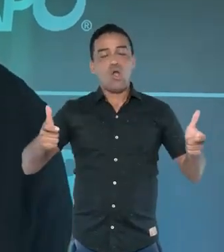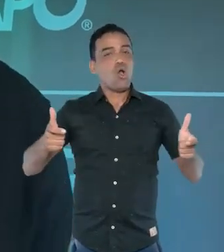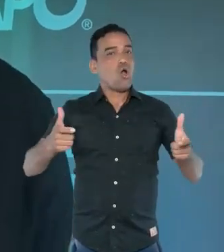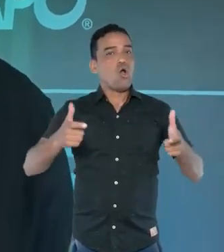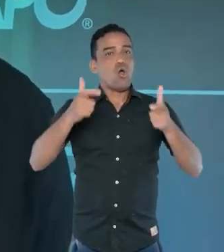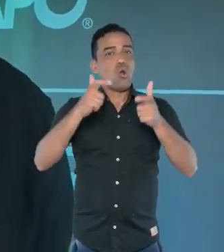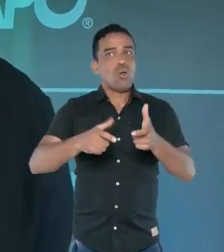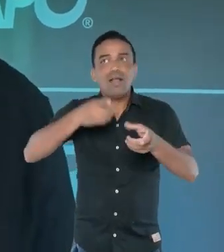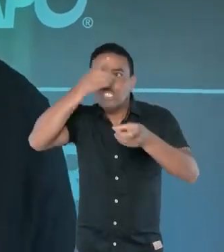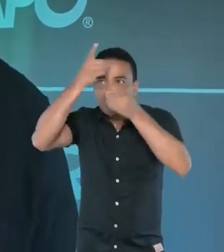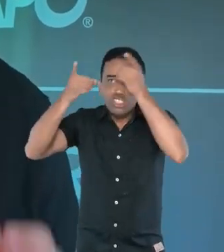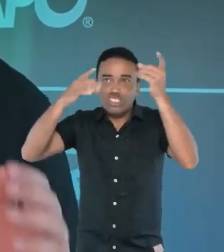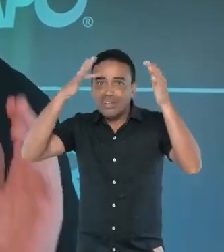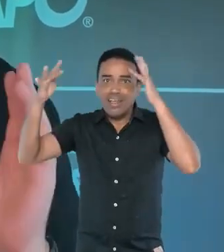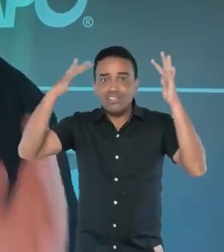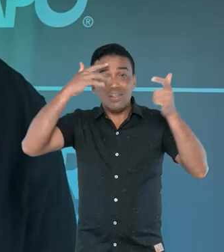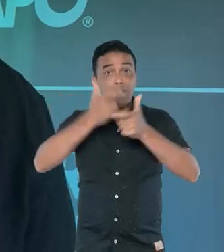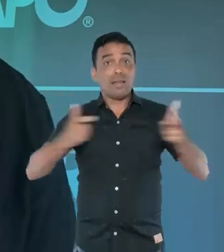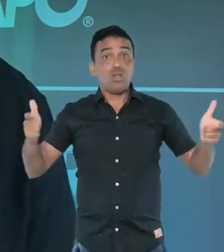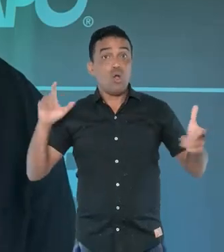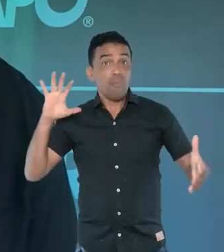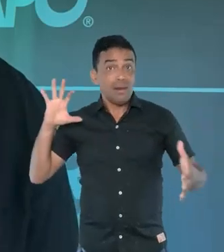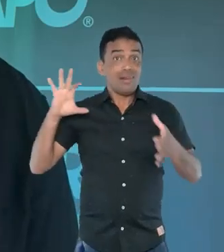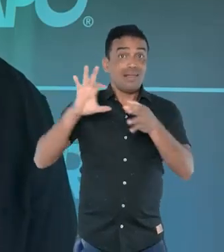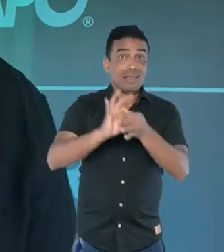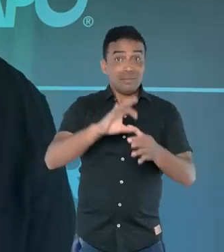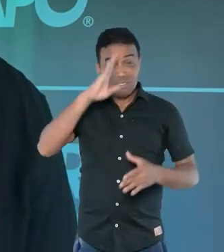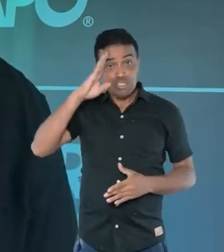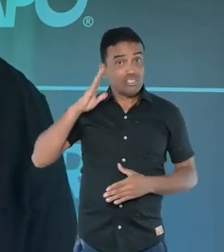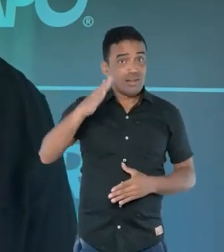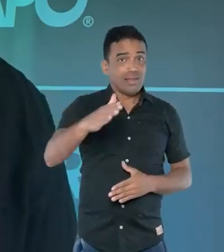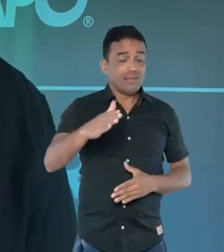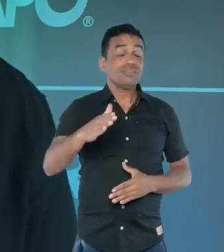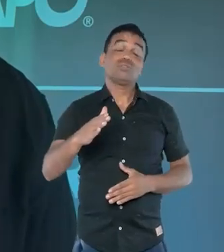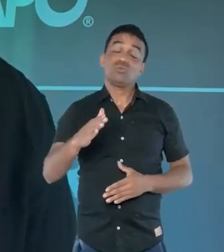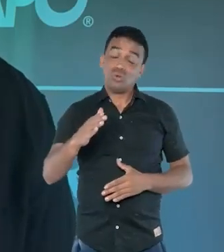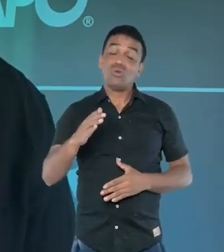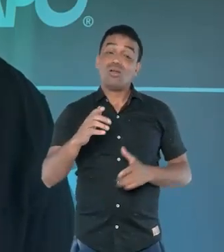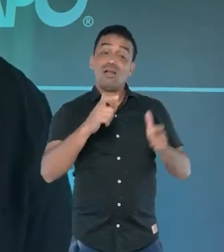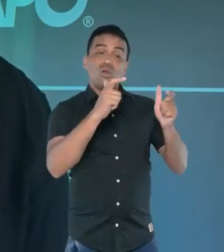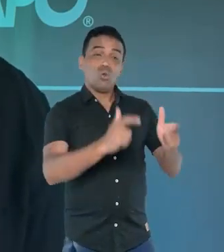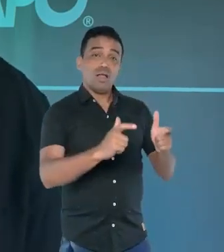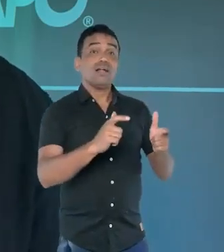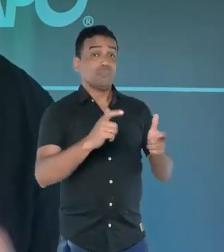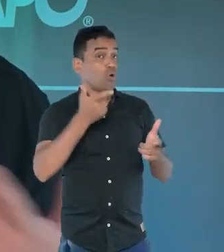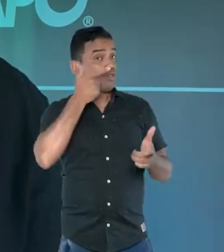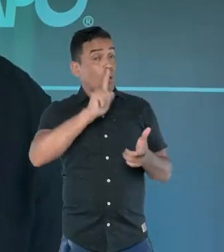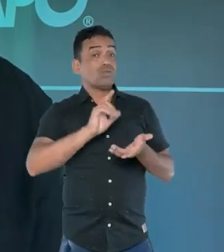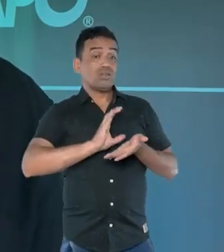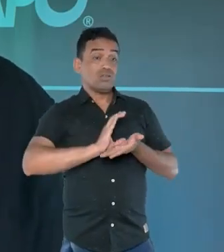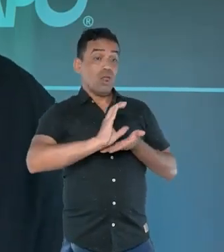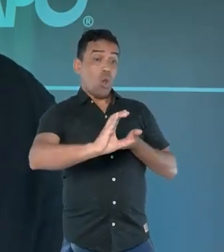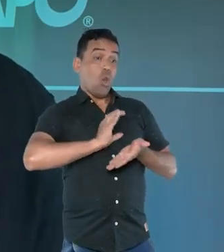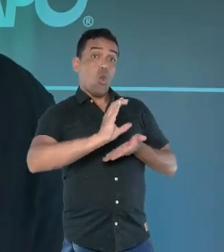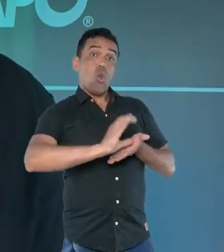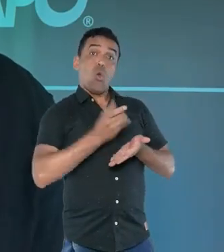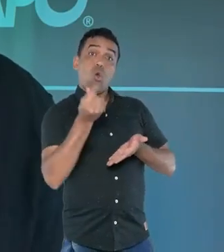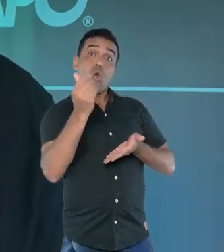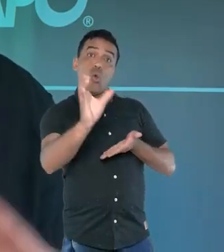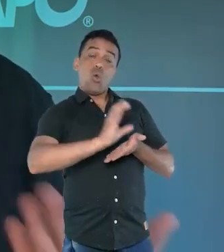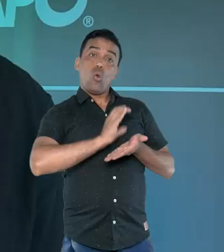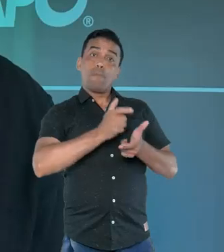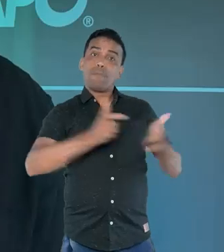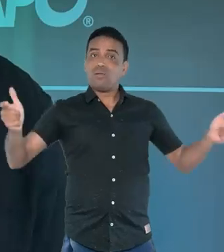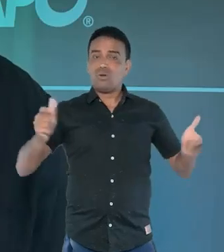muito mais criativos e, diretamente conectado a isso, em ambientes que podem alcançar muito mais lucro. Né? Então,